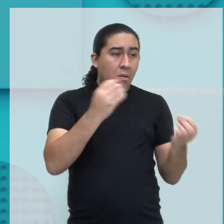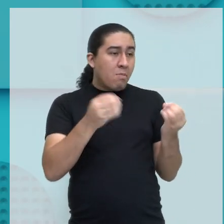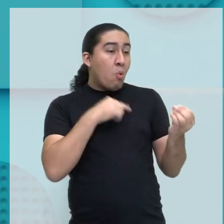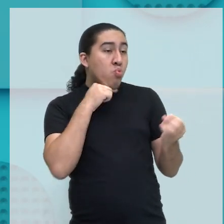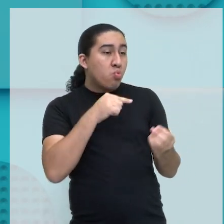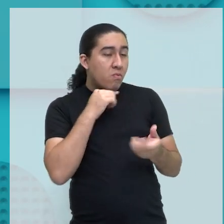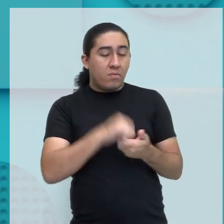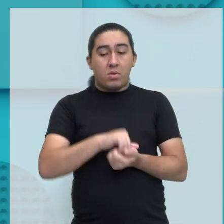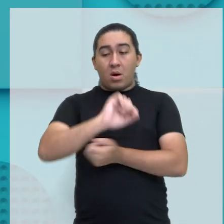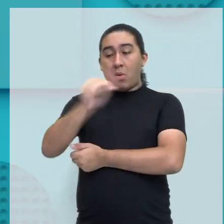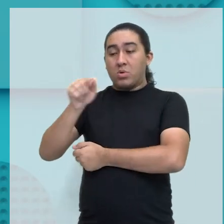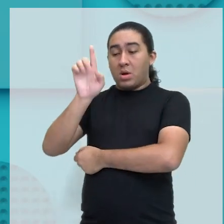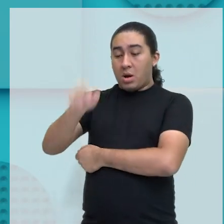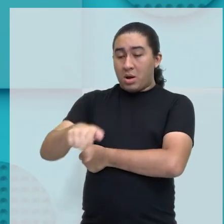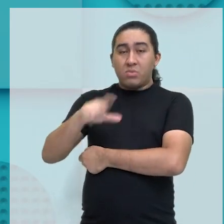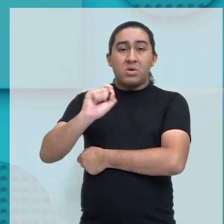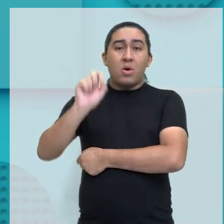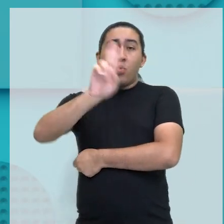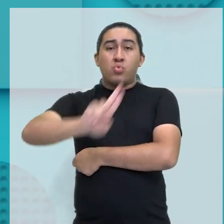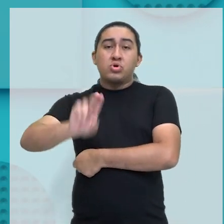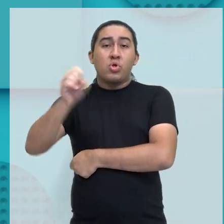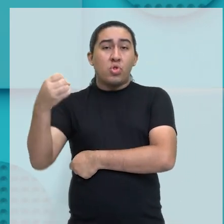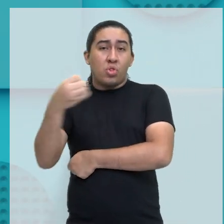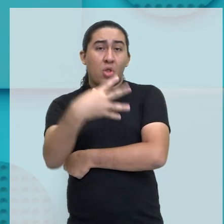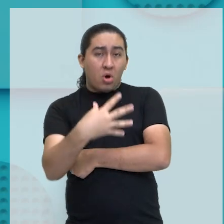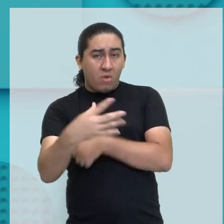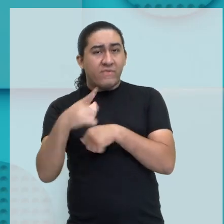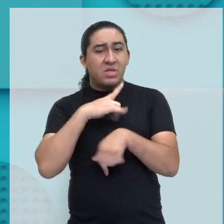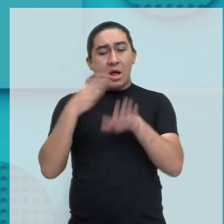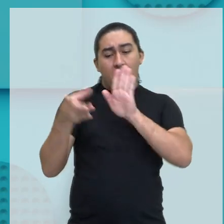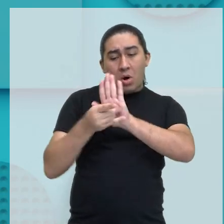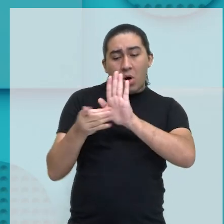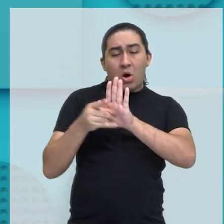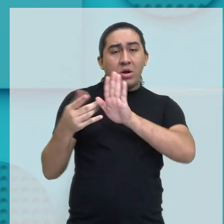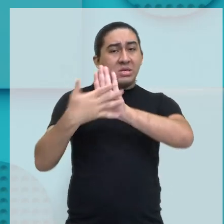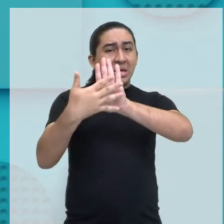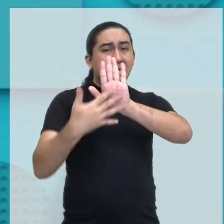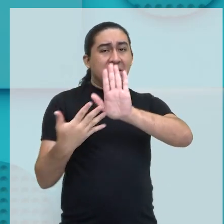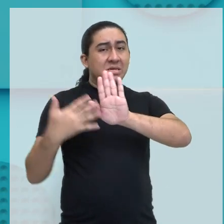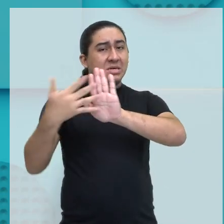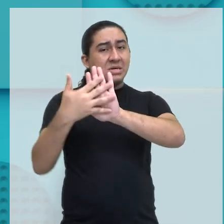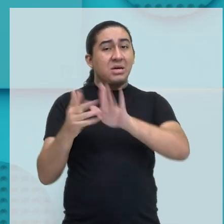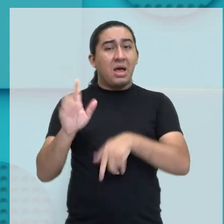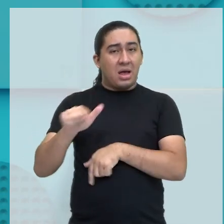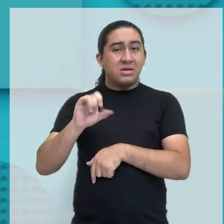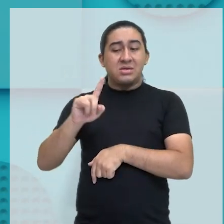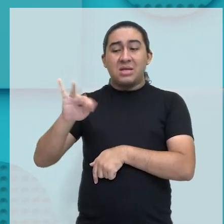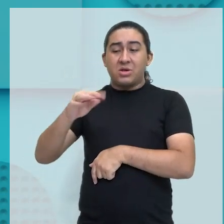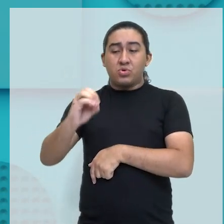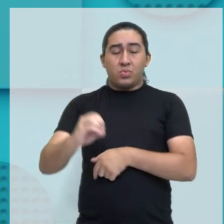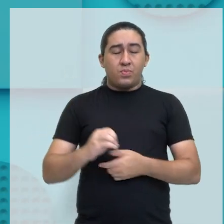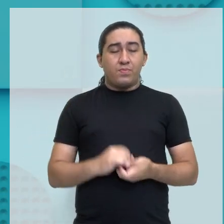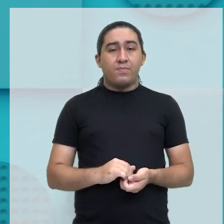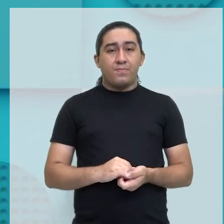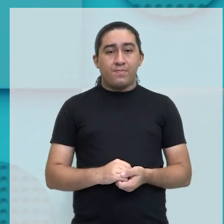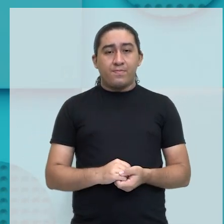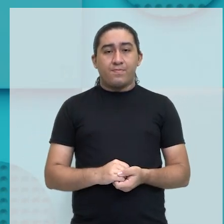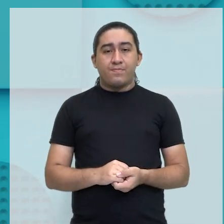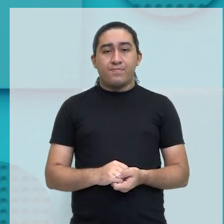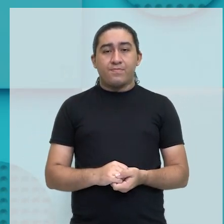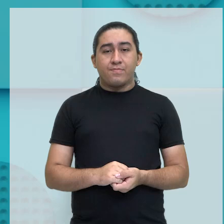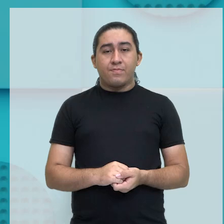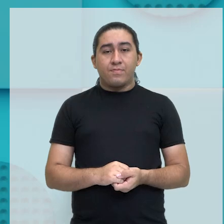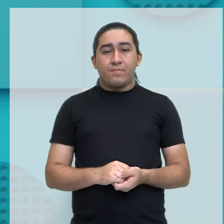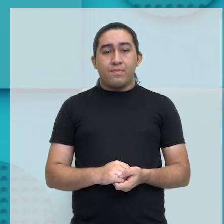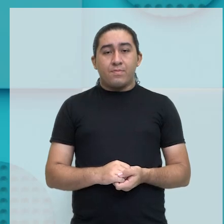analítico, retomada das formas, com colagem, sensações táteis, é o sintético, ok?